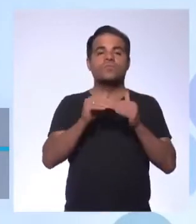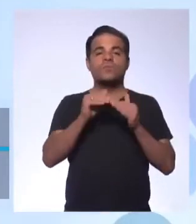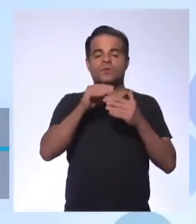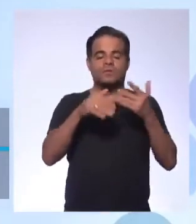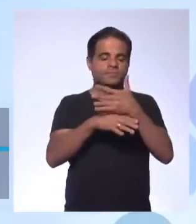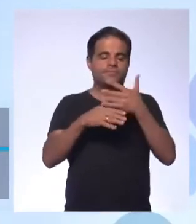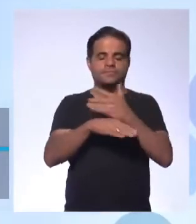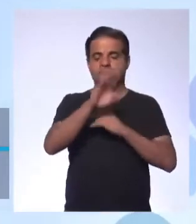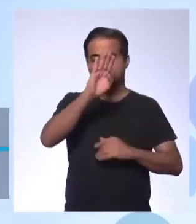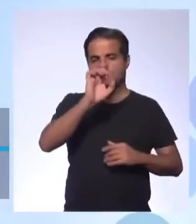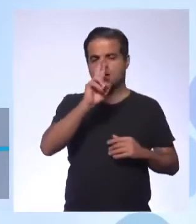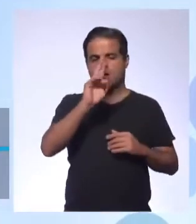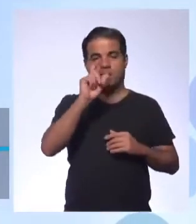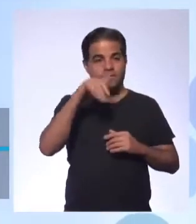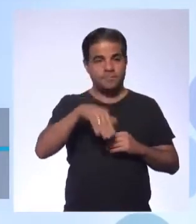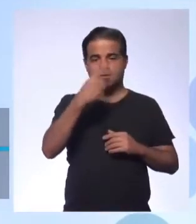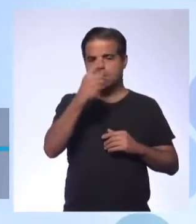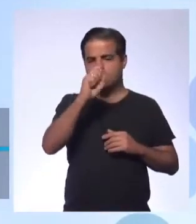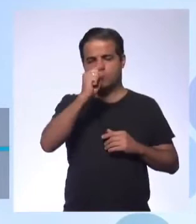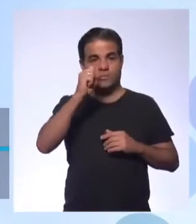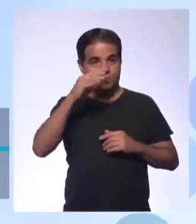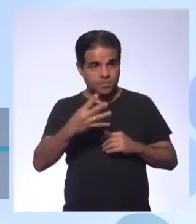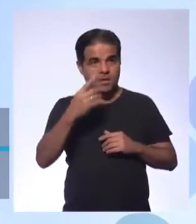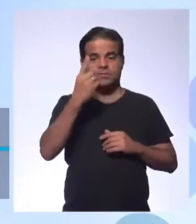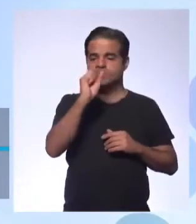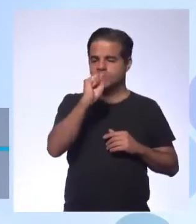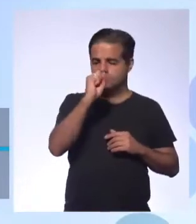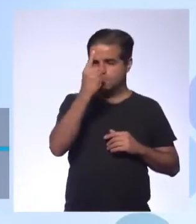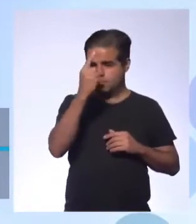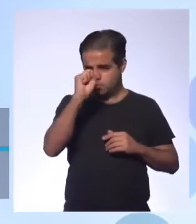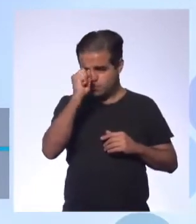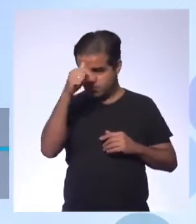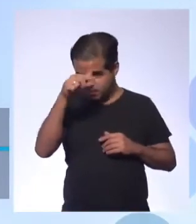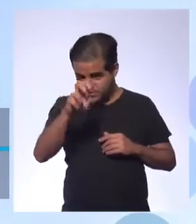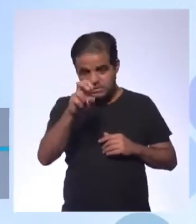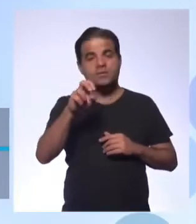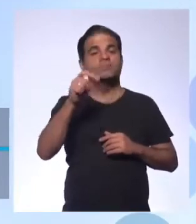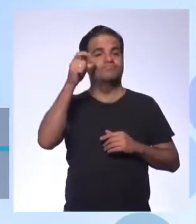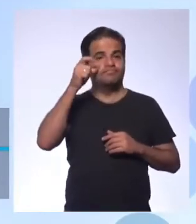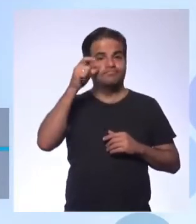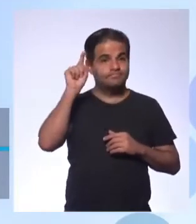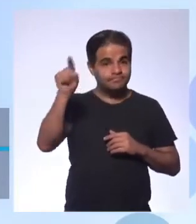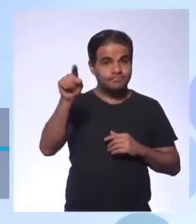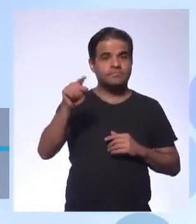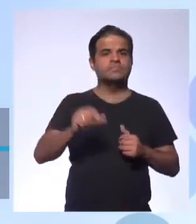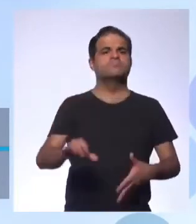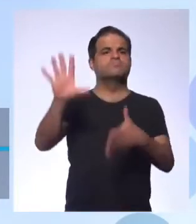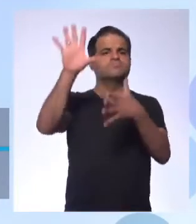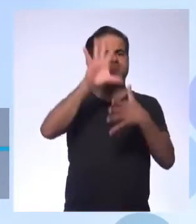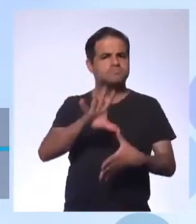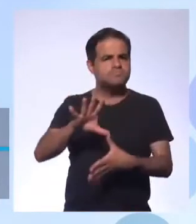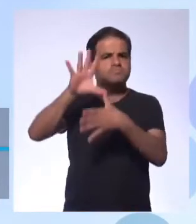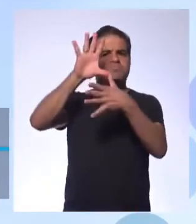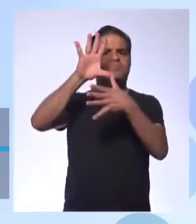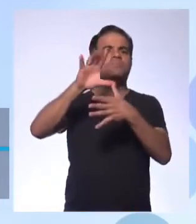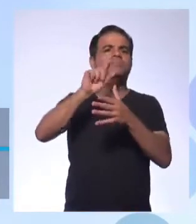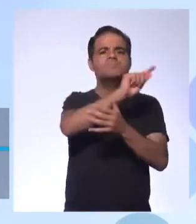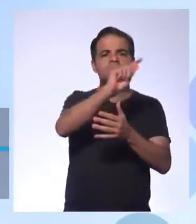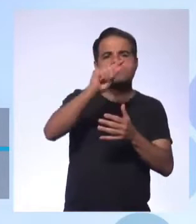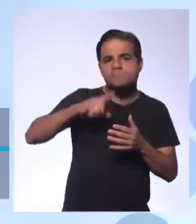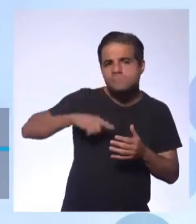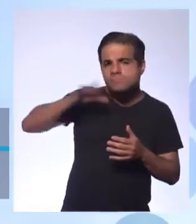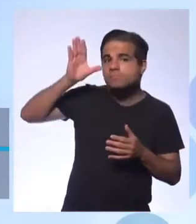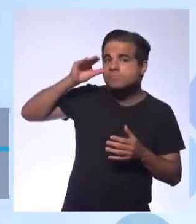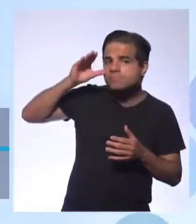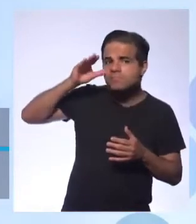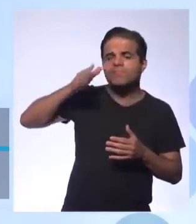Berlim, 1884, 1885, vocês vão, nos mapas, inclusive quem tiver